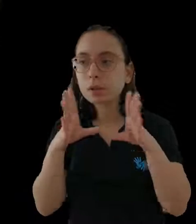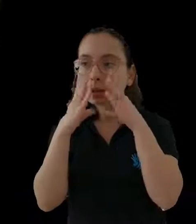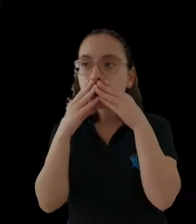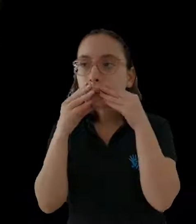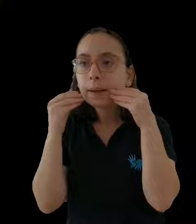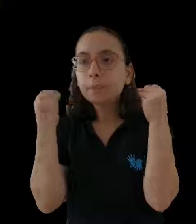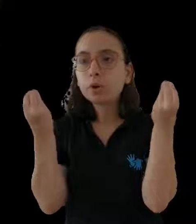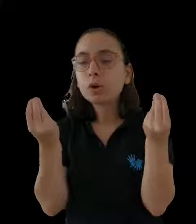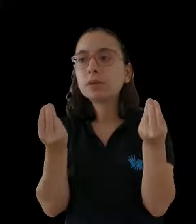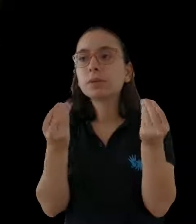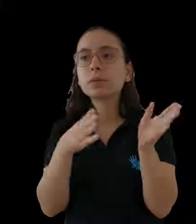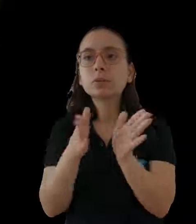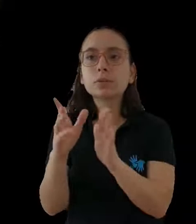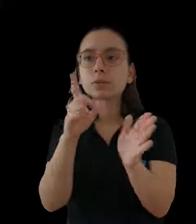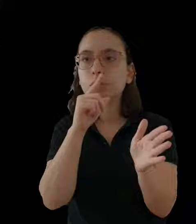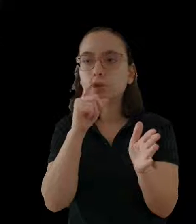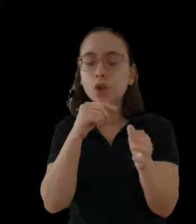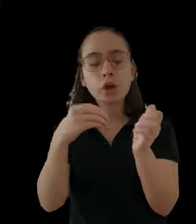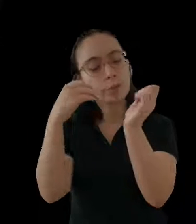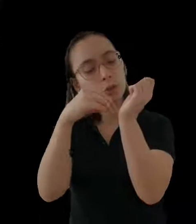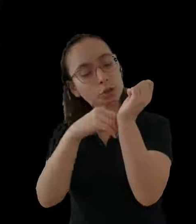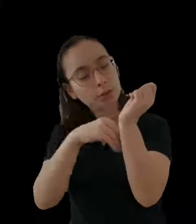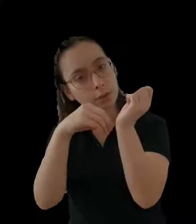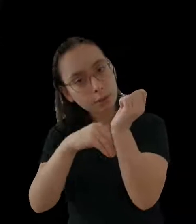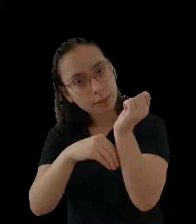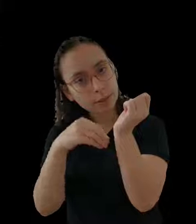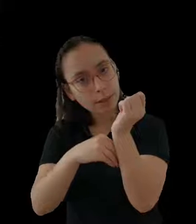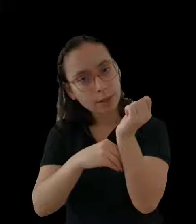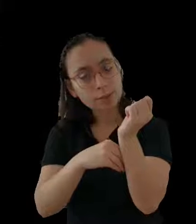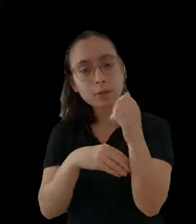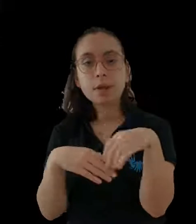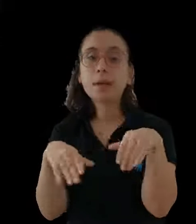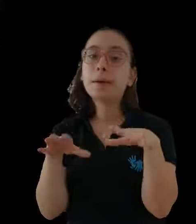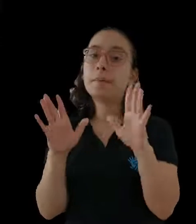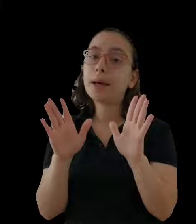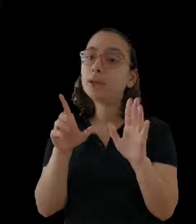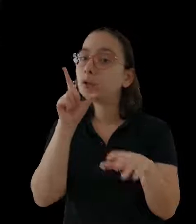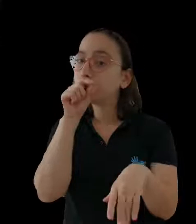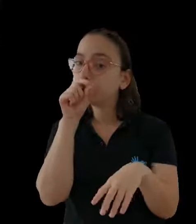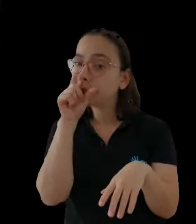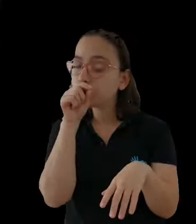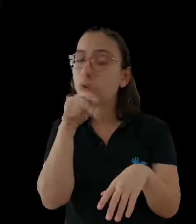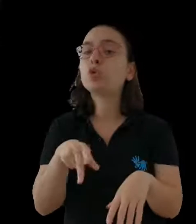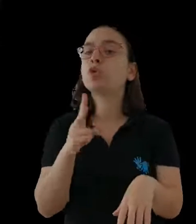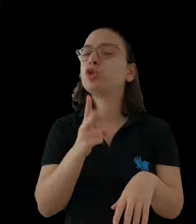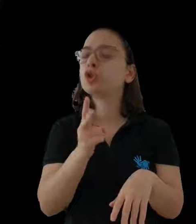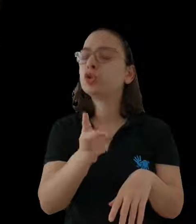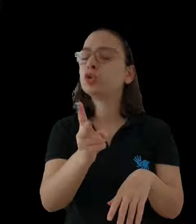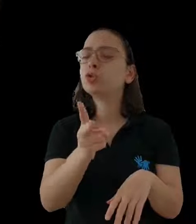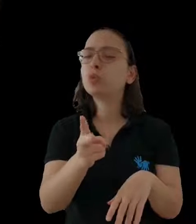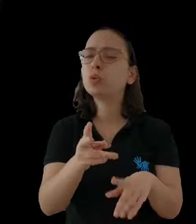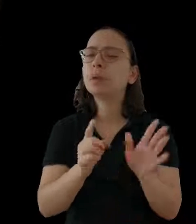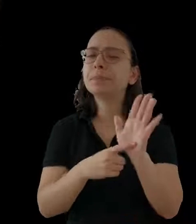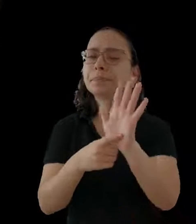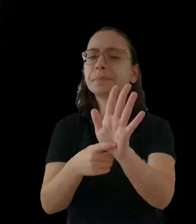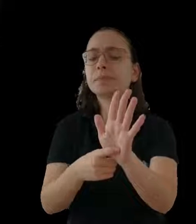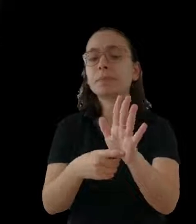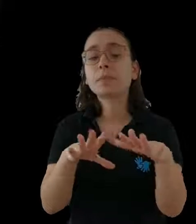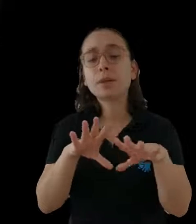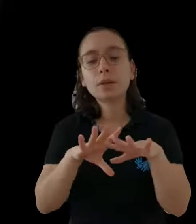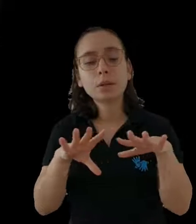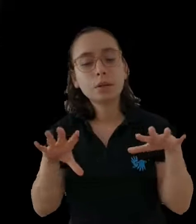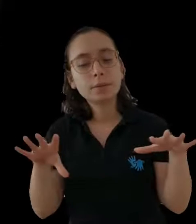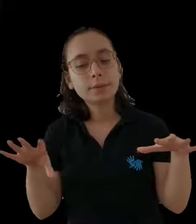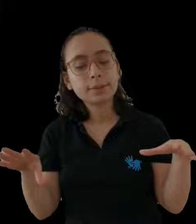tanto a raposa quanto o rio, eles podem ficar escondidos, mas o pintinho ele continua em cena. Então